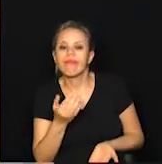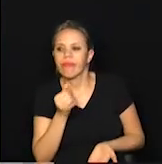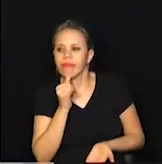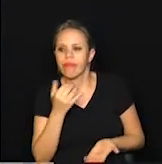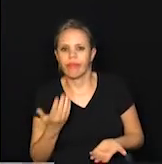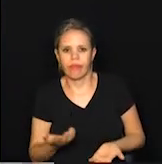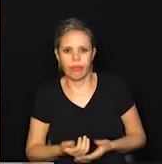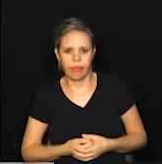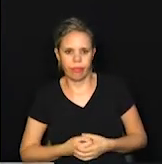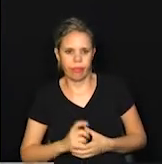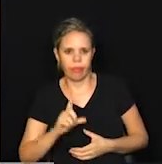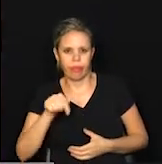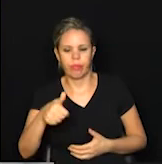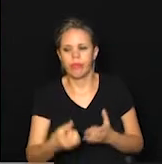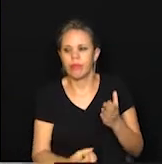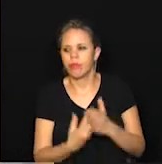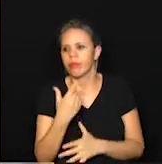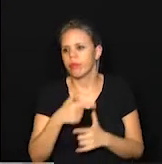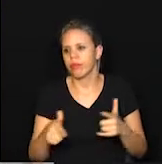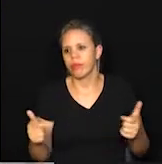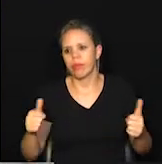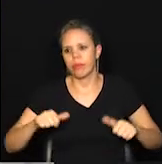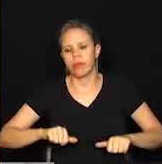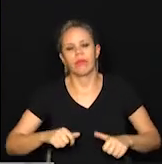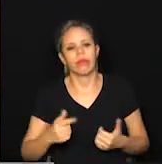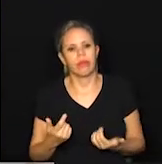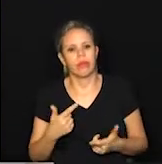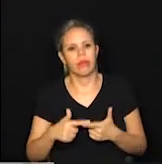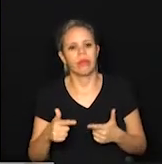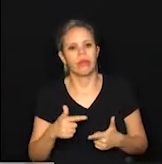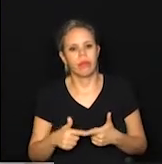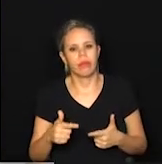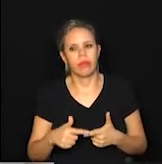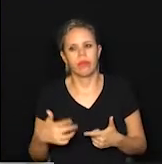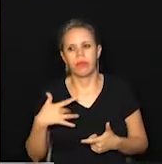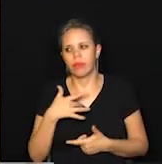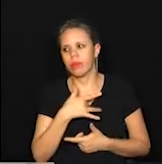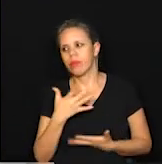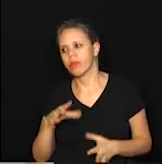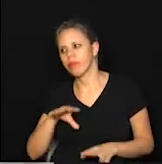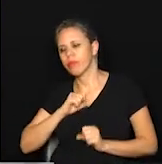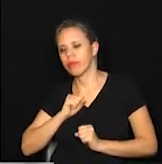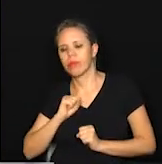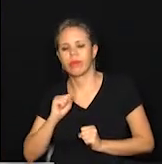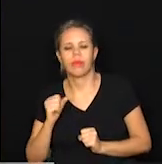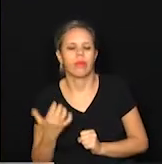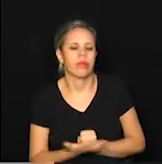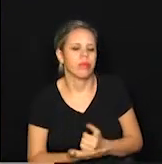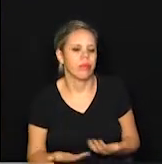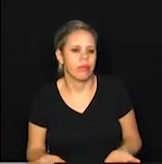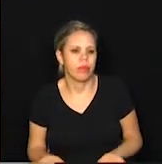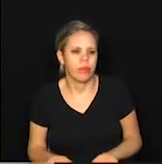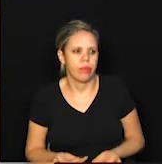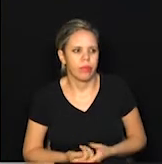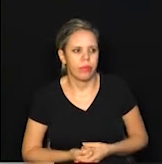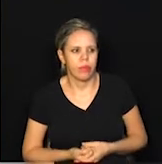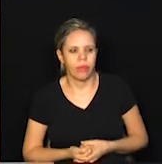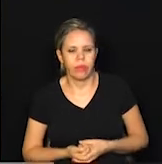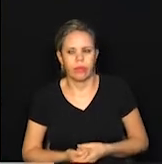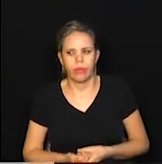para depois recorrer a problema de saúde e com a contaminação do